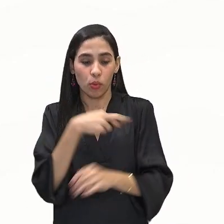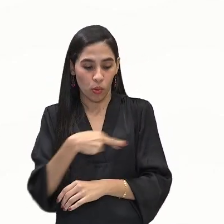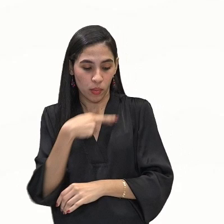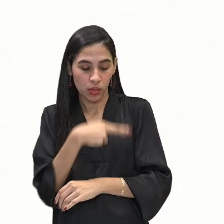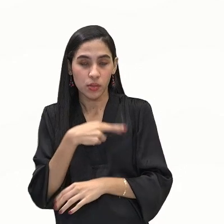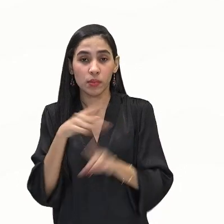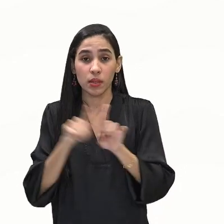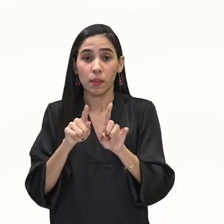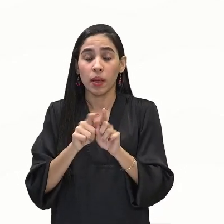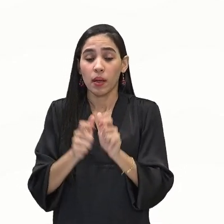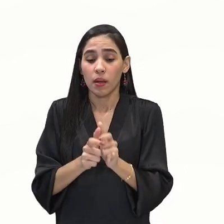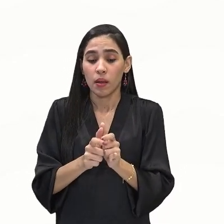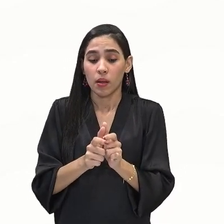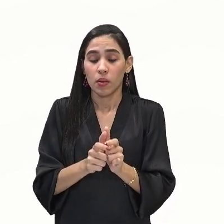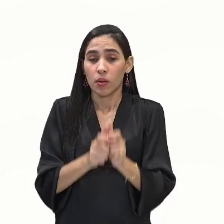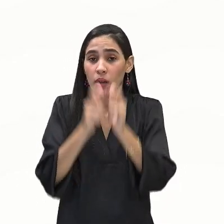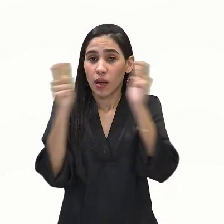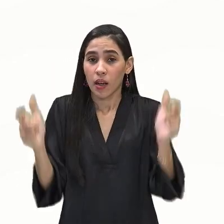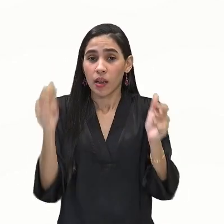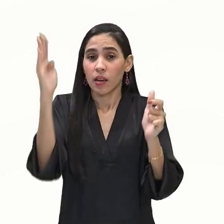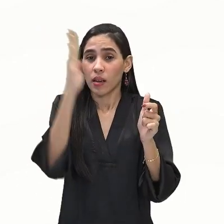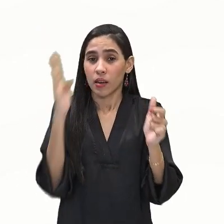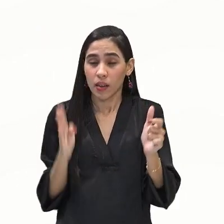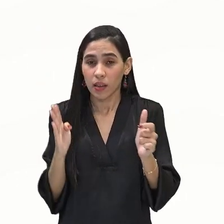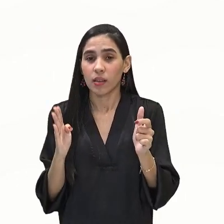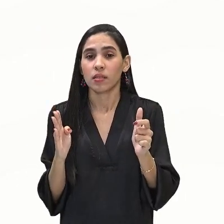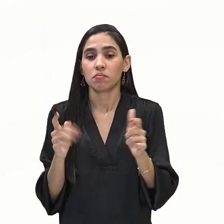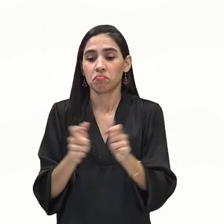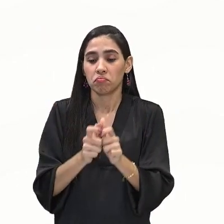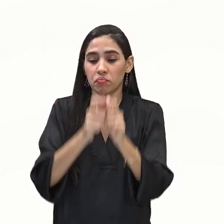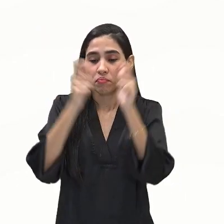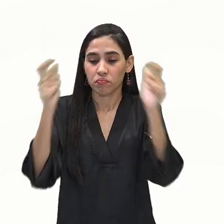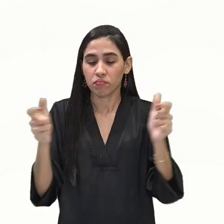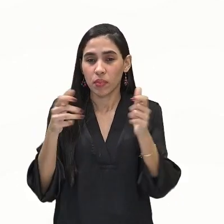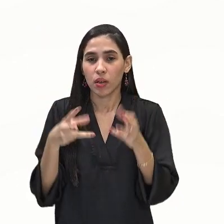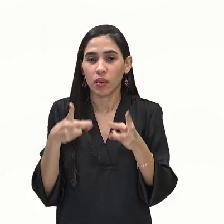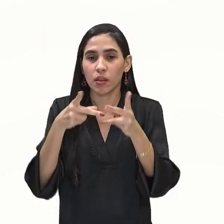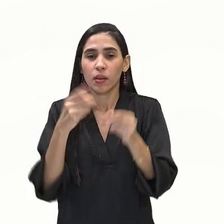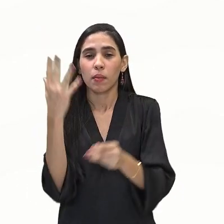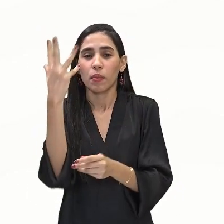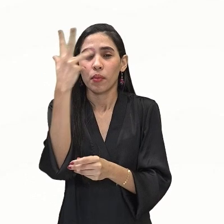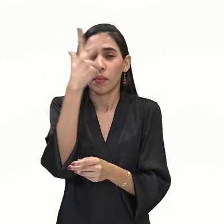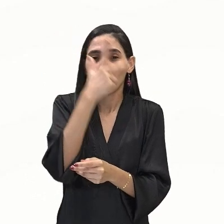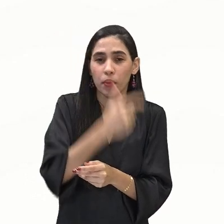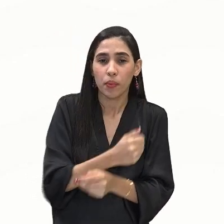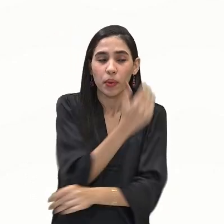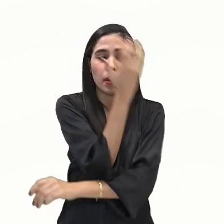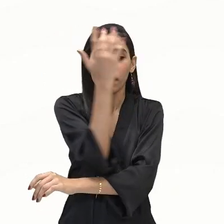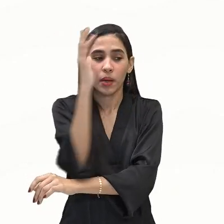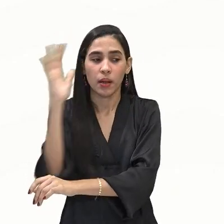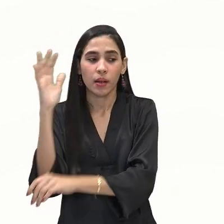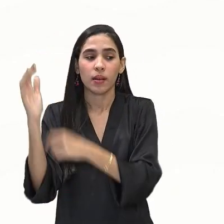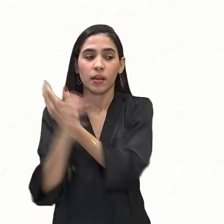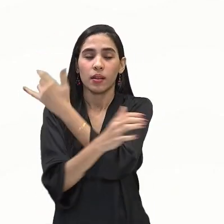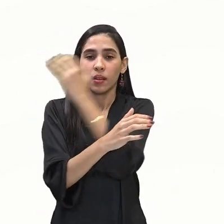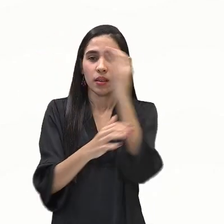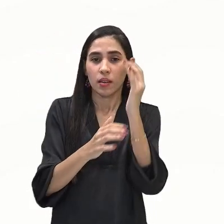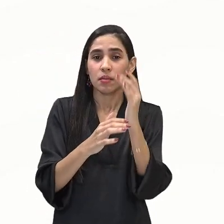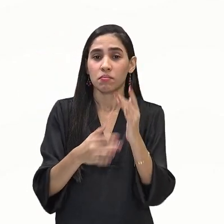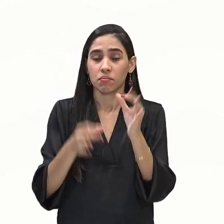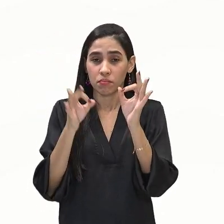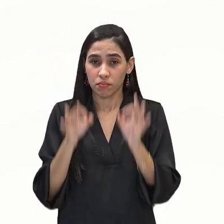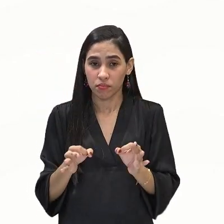do território brasileiro, exaltação da nossa terra, da beleza da fauna, da flora,